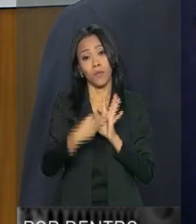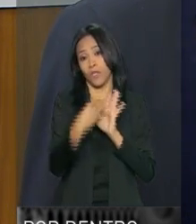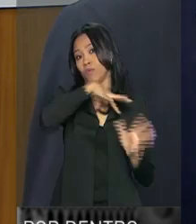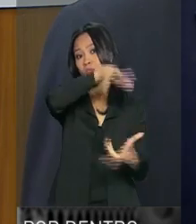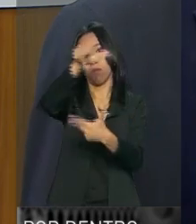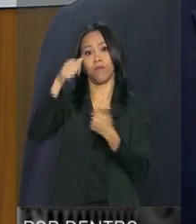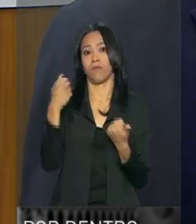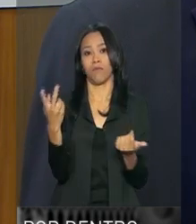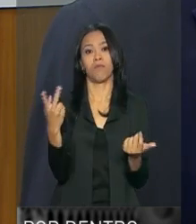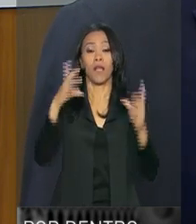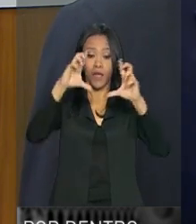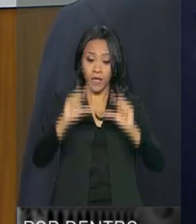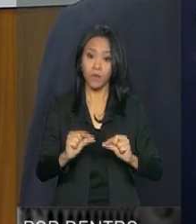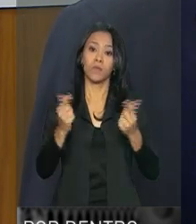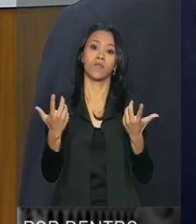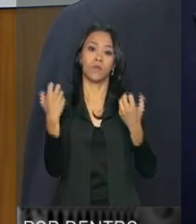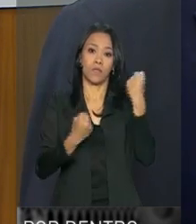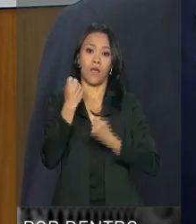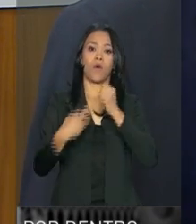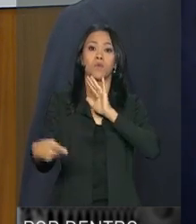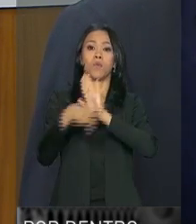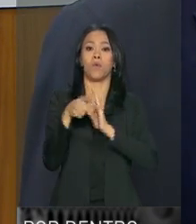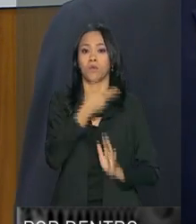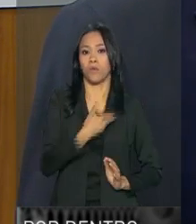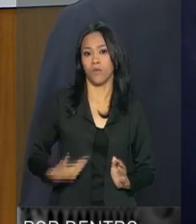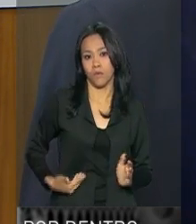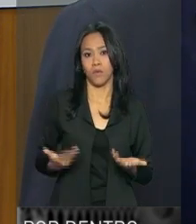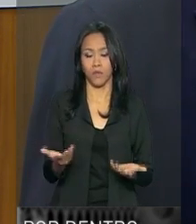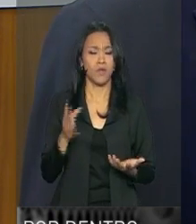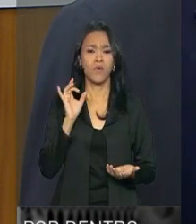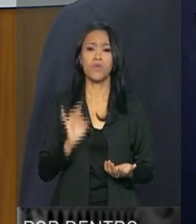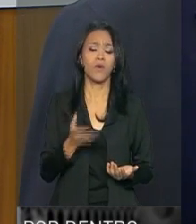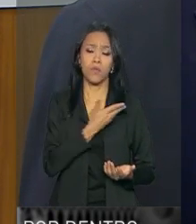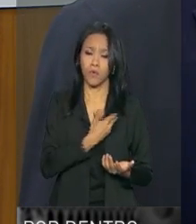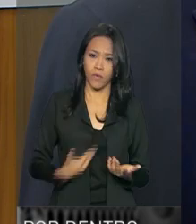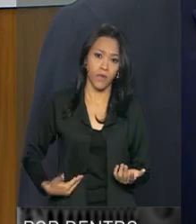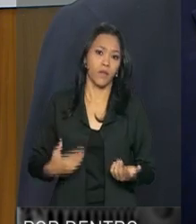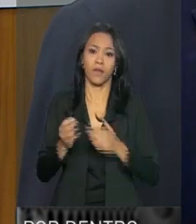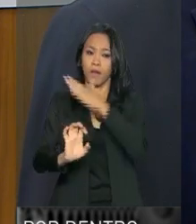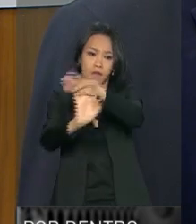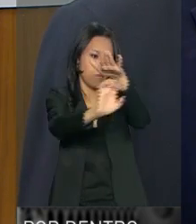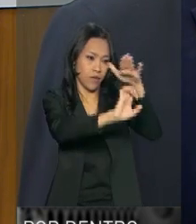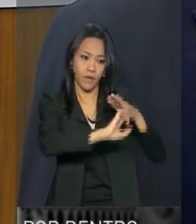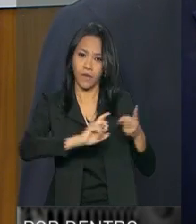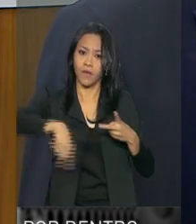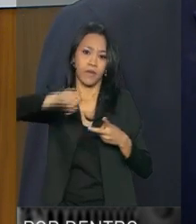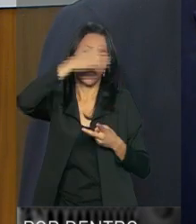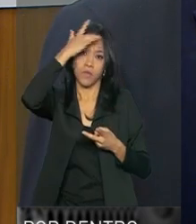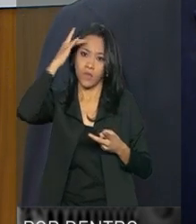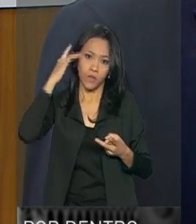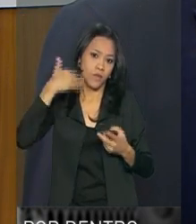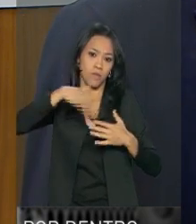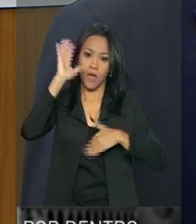haja redução das frotas é isso vale não só para o governo também as empresas e as pessoas cada vez